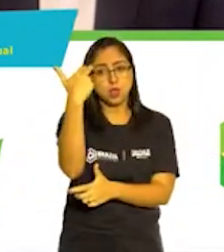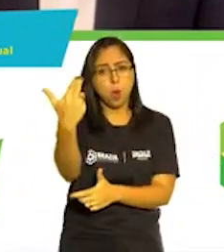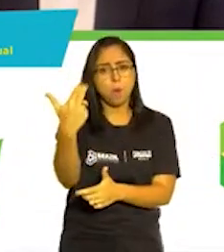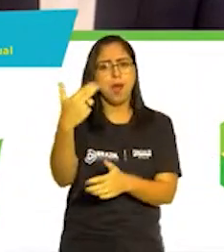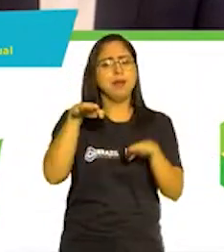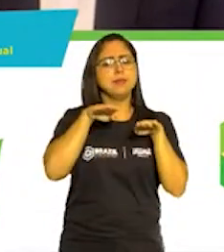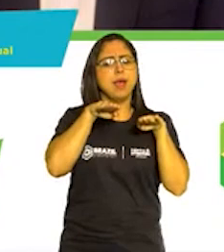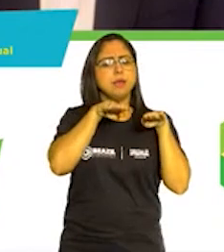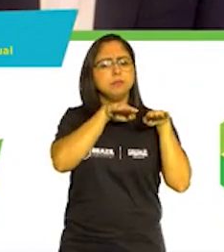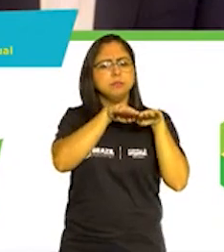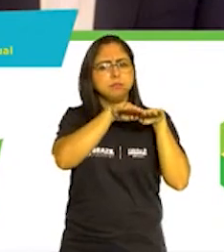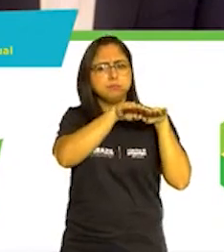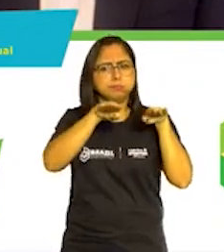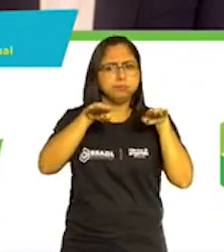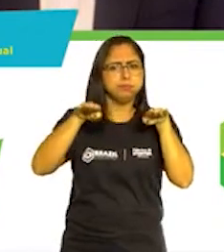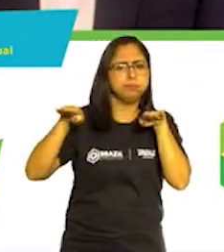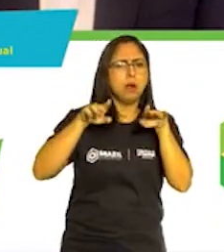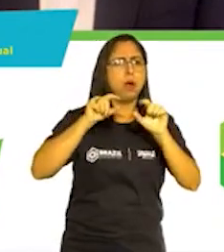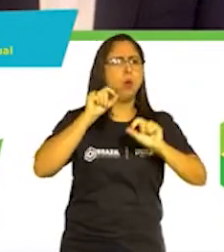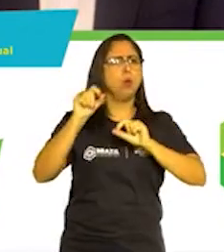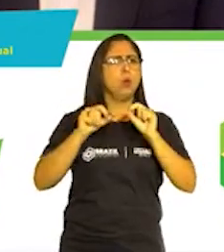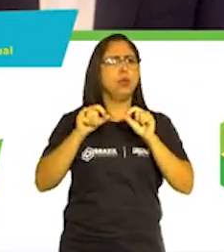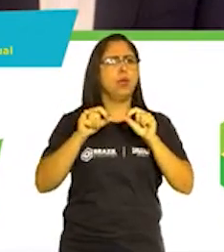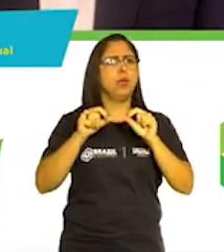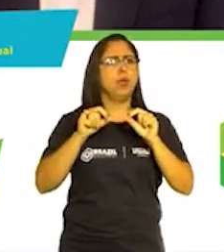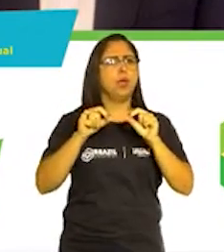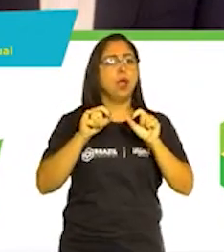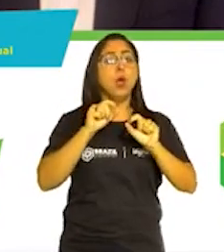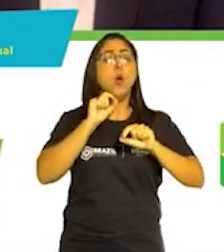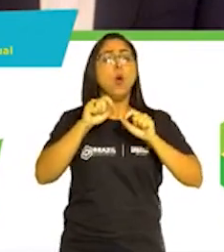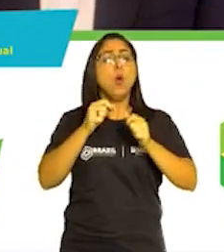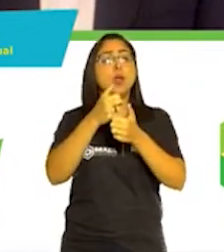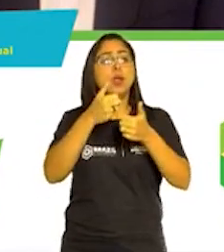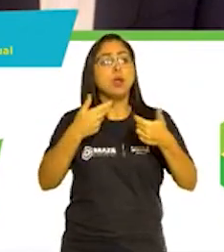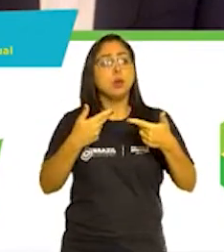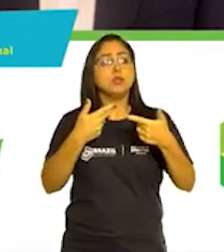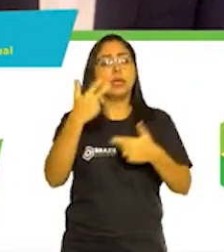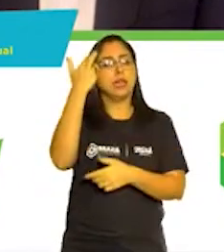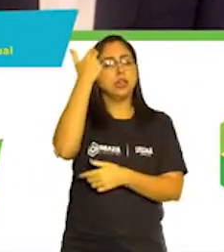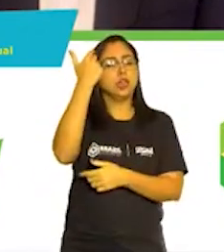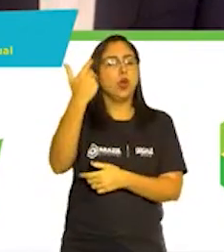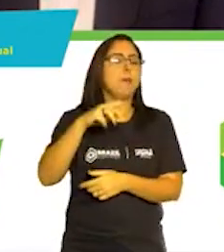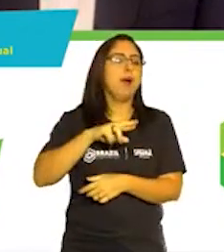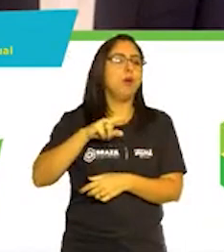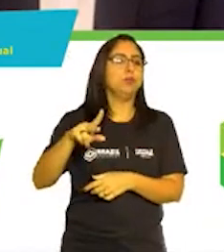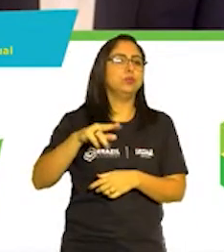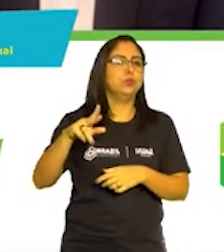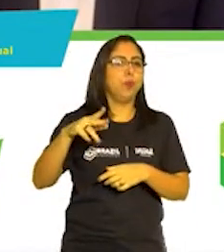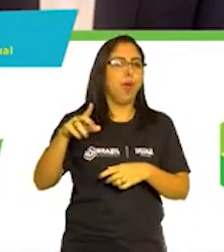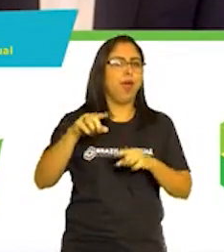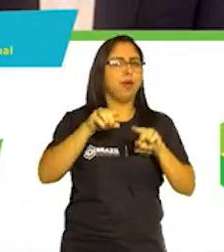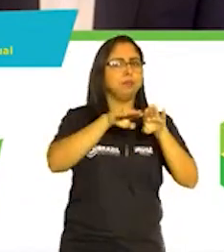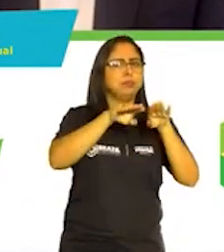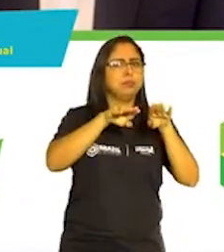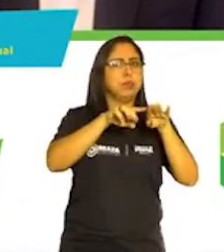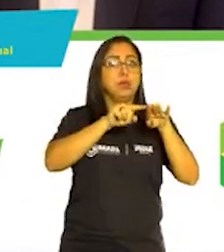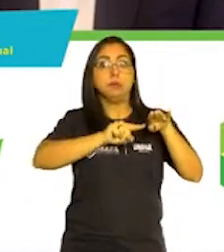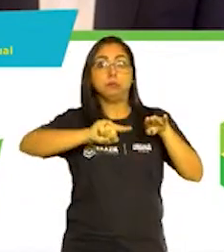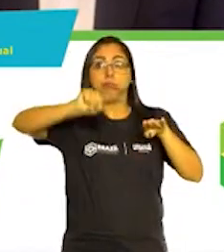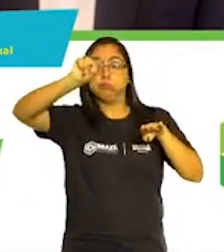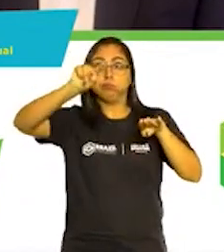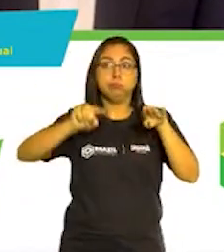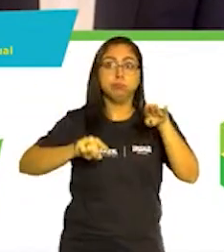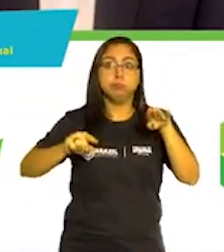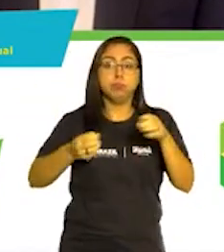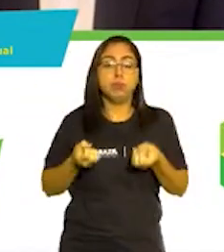espaço para gastos em tempos de anormalidade. Aí você junta com o que o PB falou, que é uma questão de... Eu gosto muito